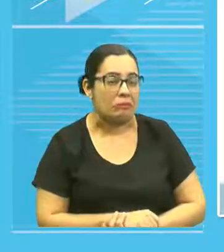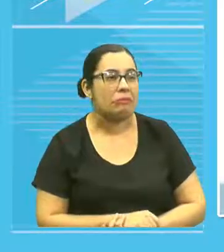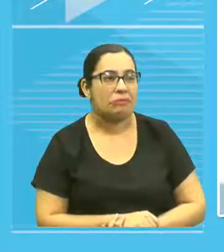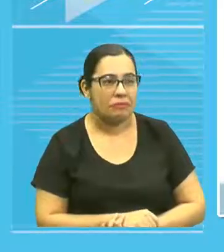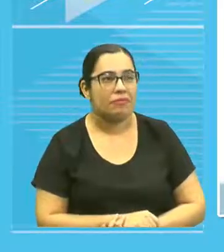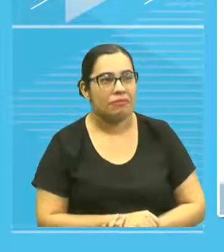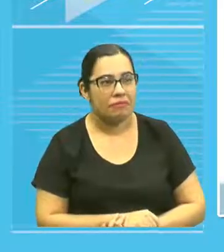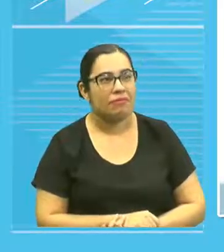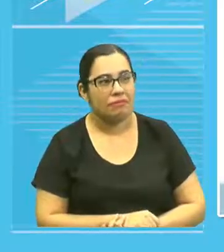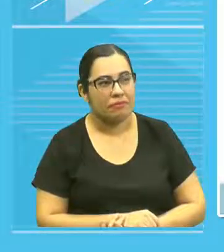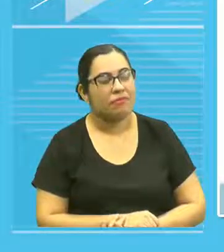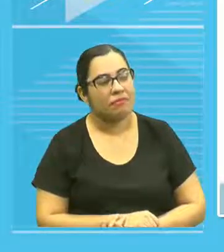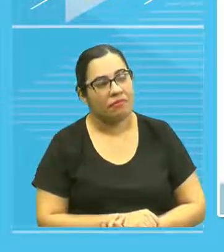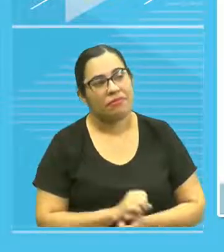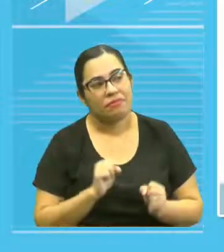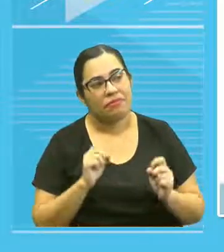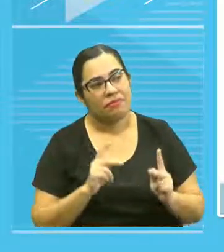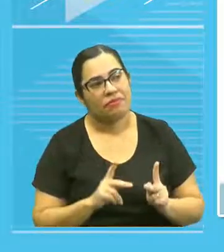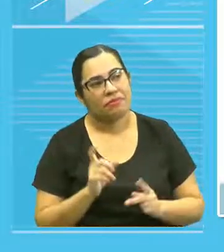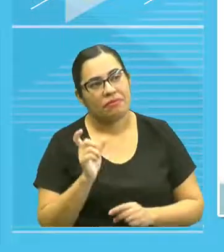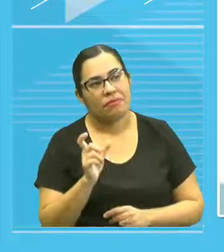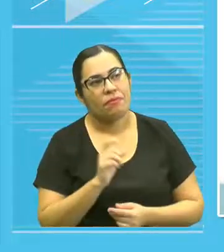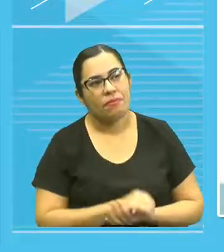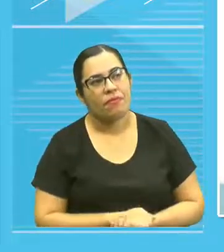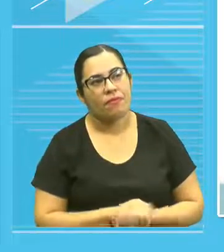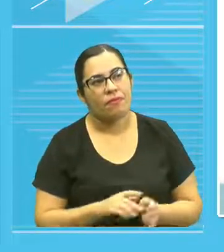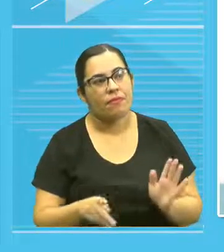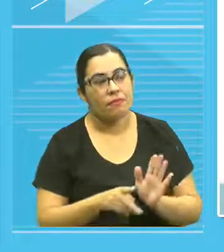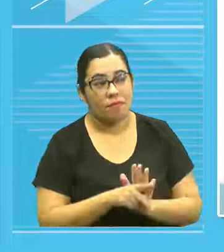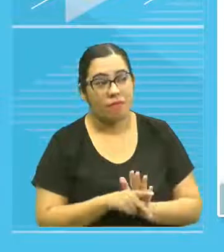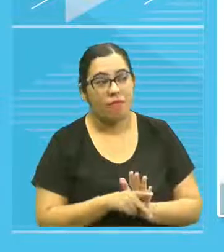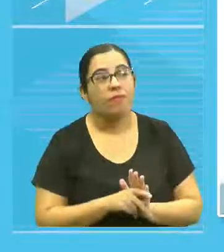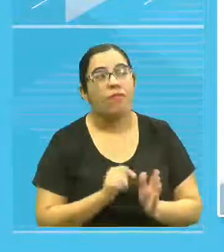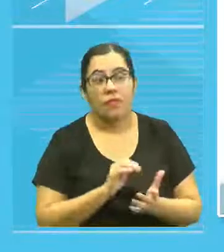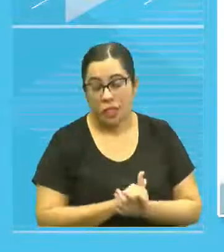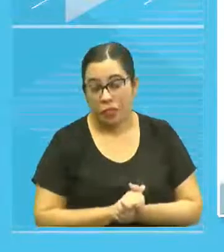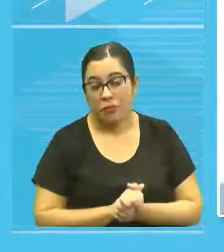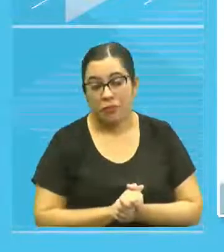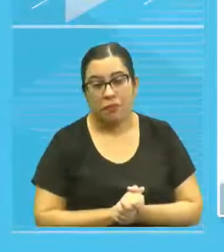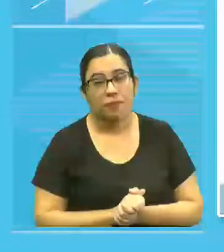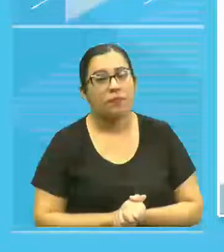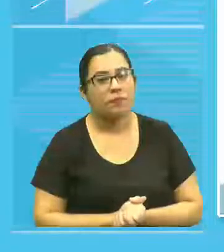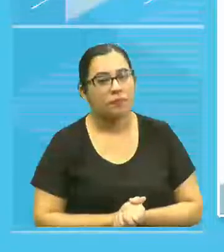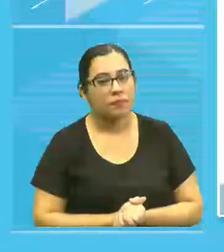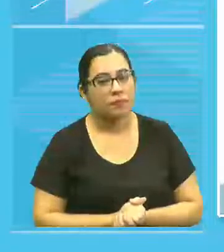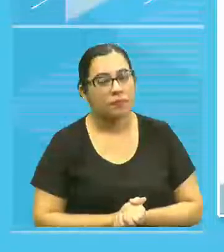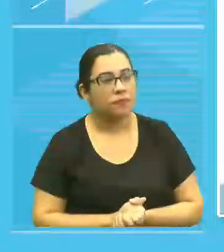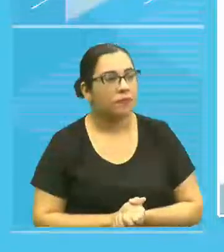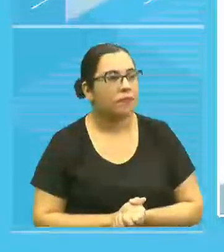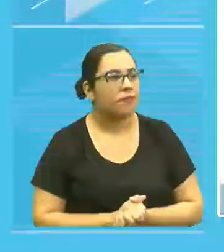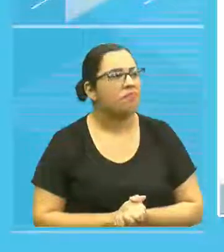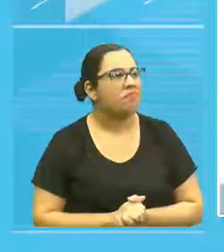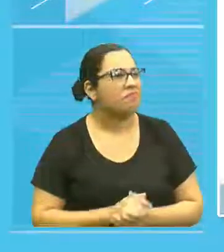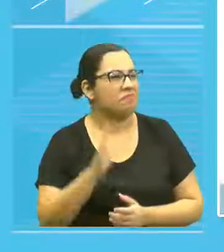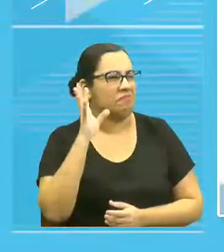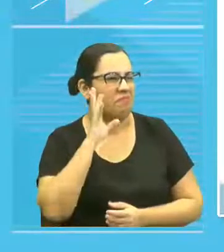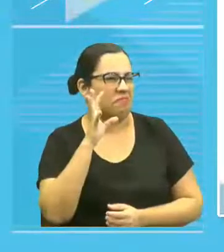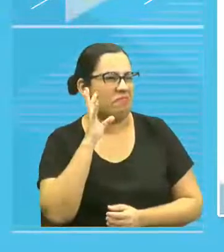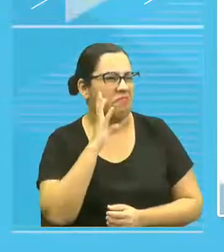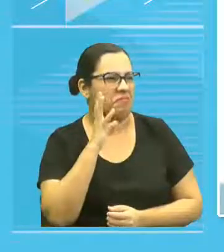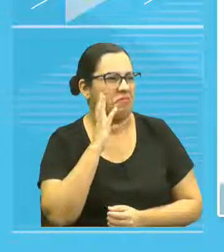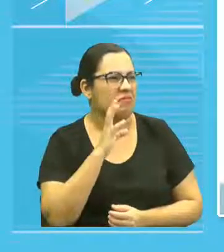faz para o parou no máximo e a paranomásia meus queridos ela é massa